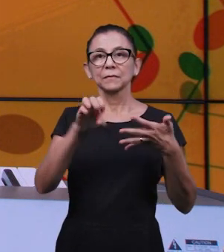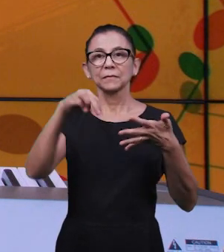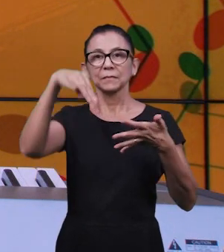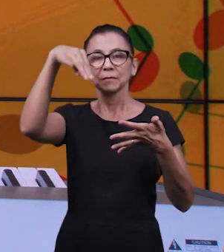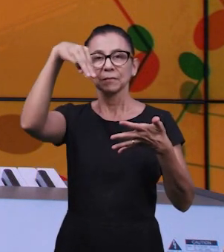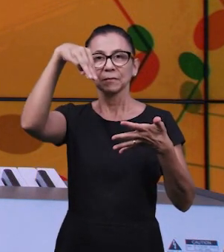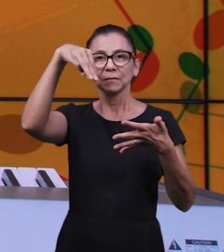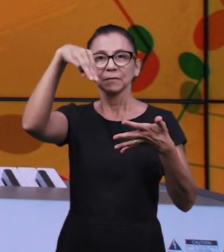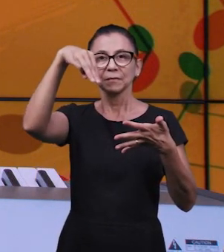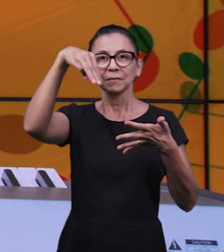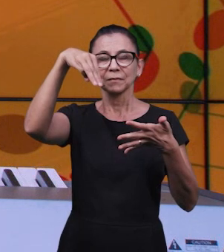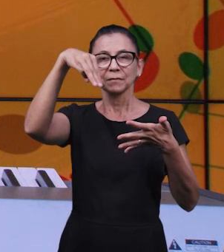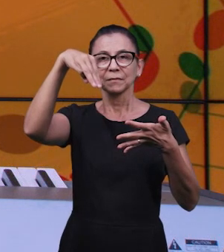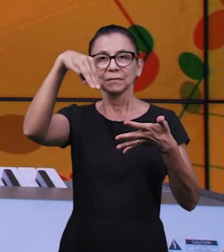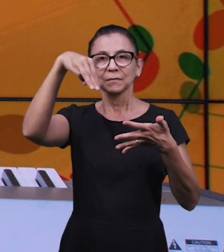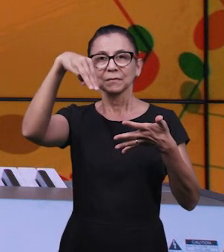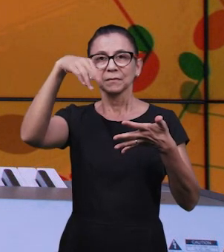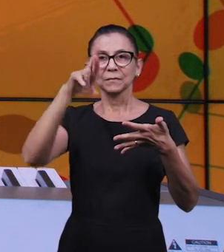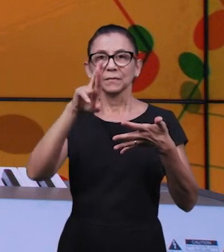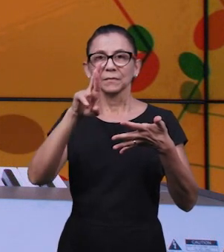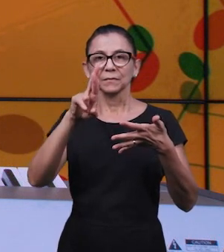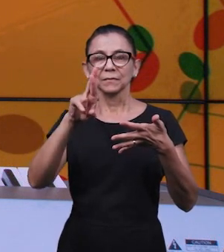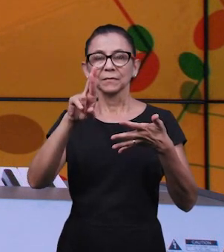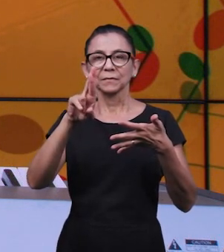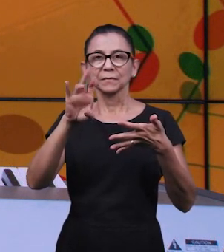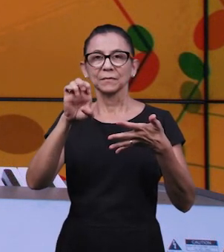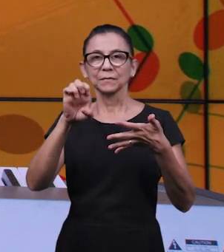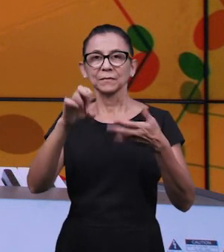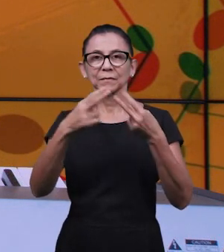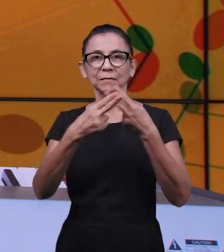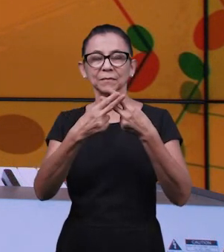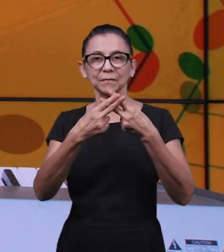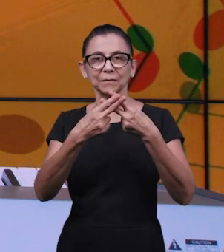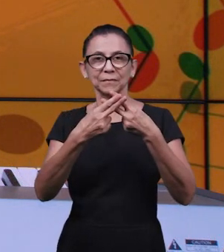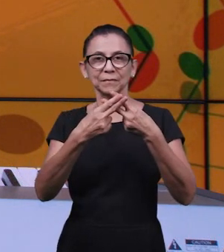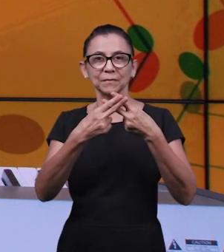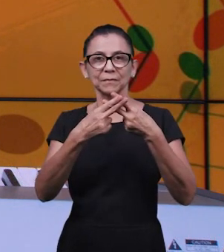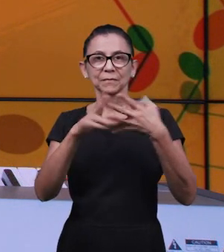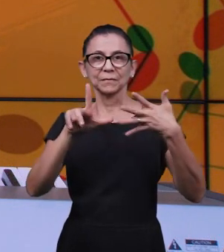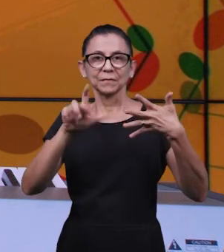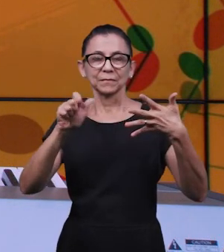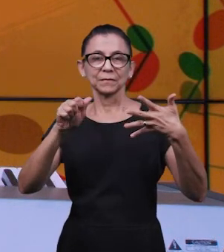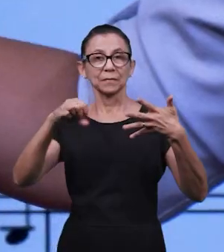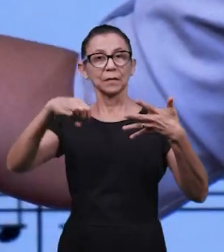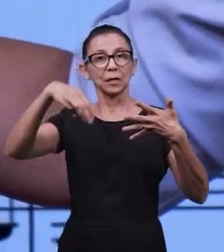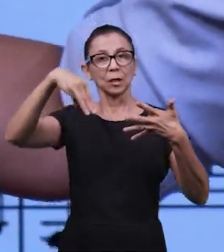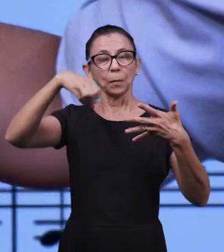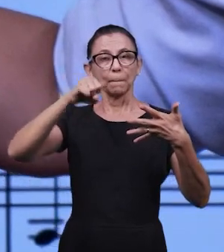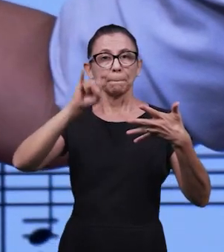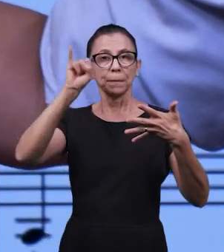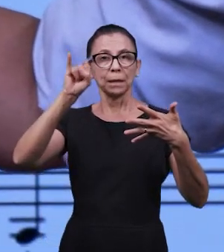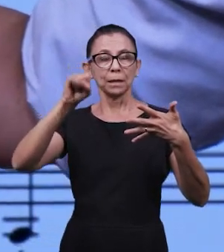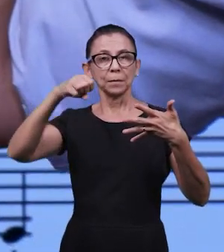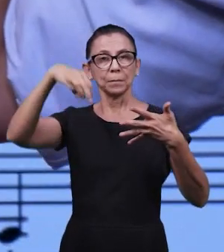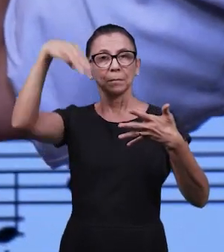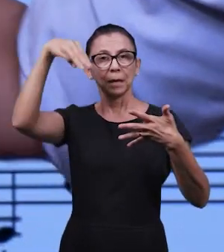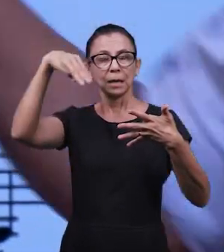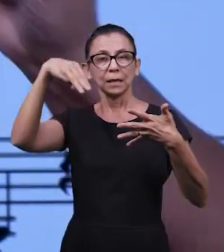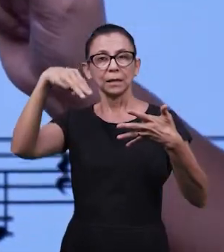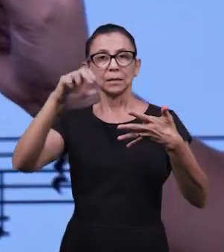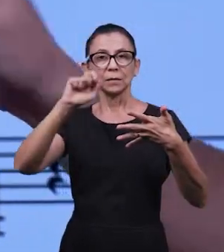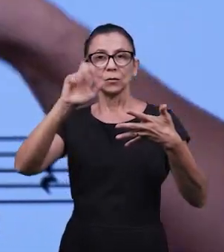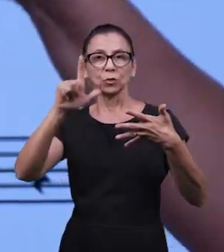Agora, nós vamos fazer os acordes que nós temos na clave de Fá, mão esquerda. Primeiro